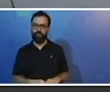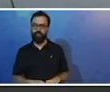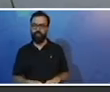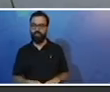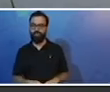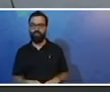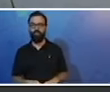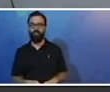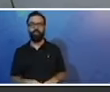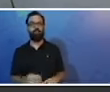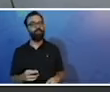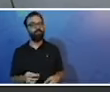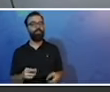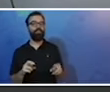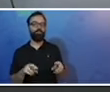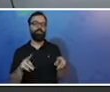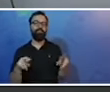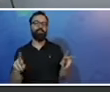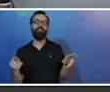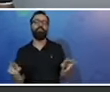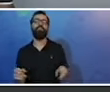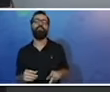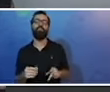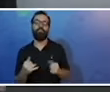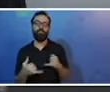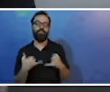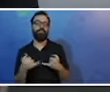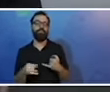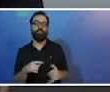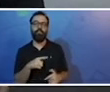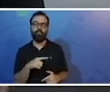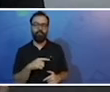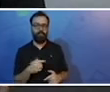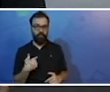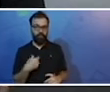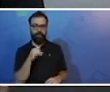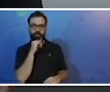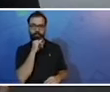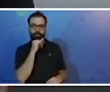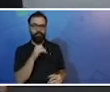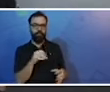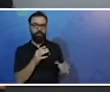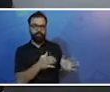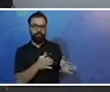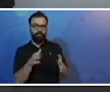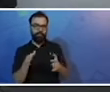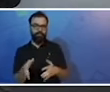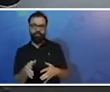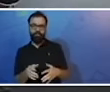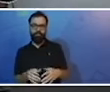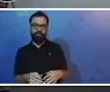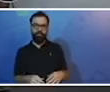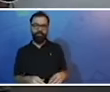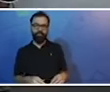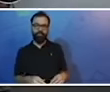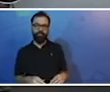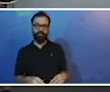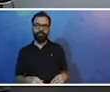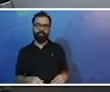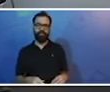disse existem muitas dessas brincadeiras né tô dando apenas alguns exemplos outros exemplos por exemplo são as